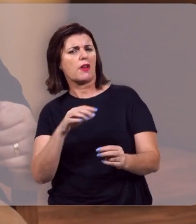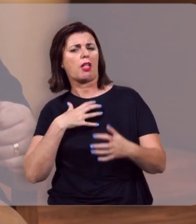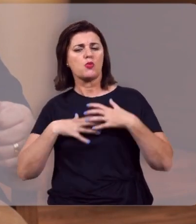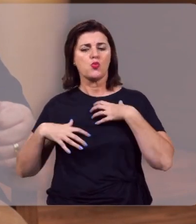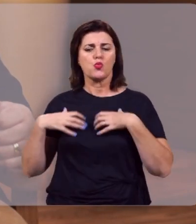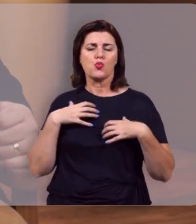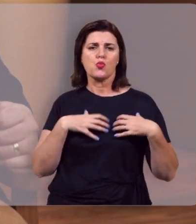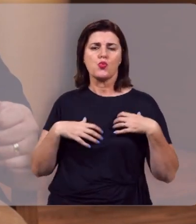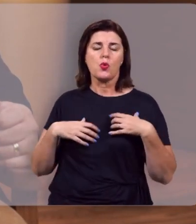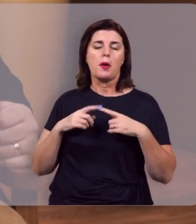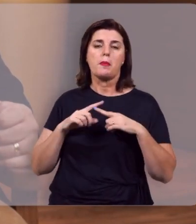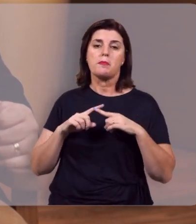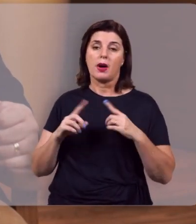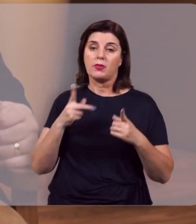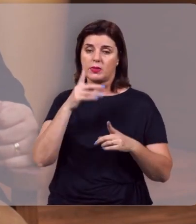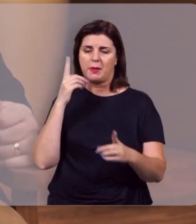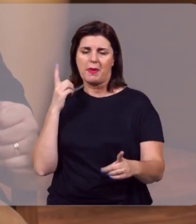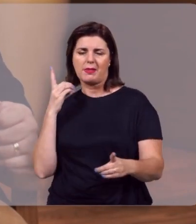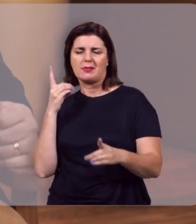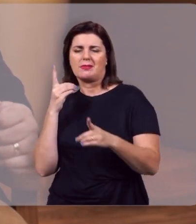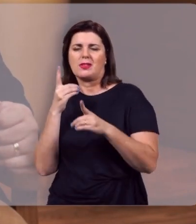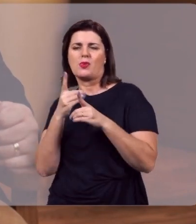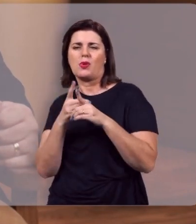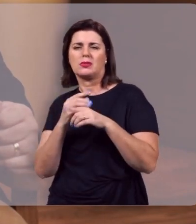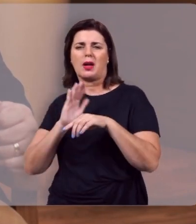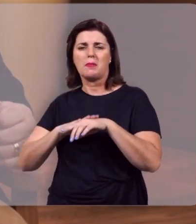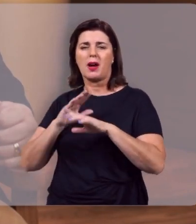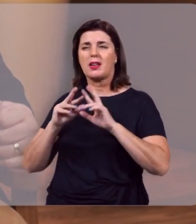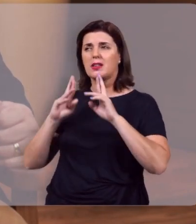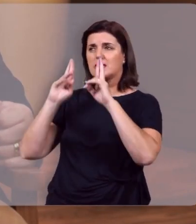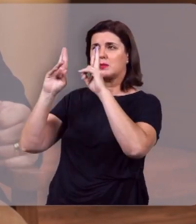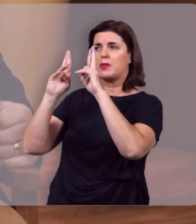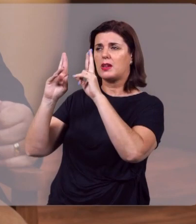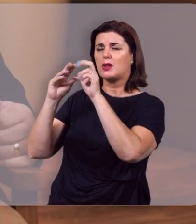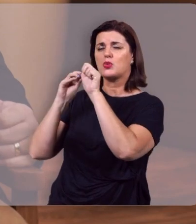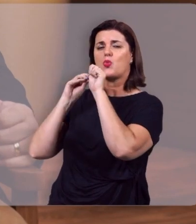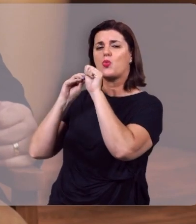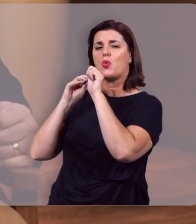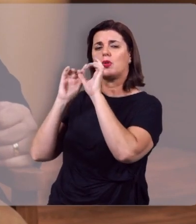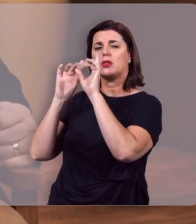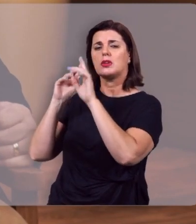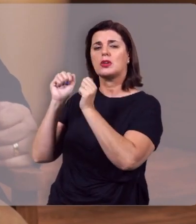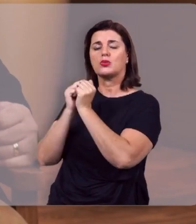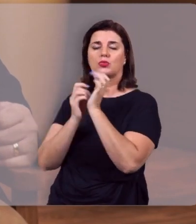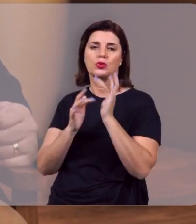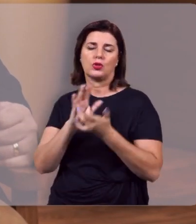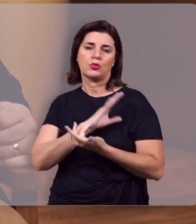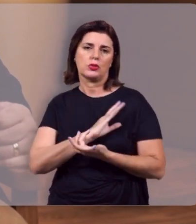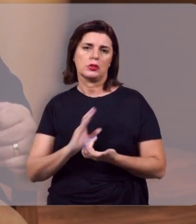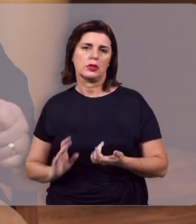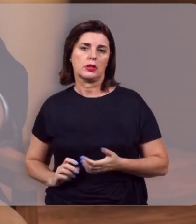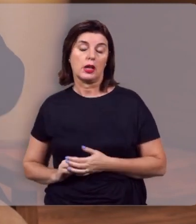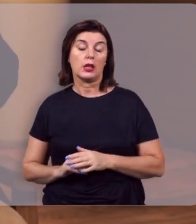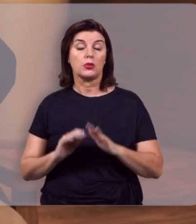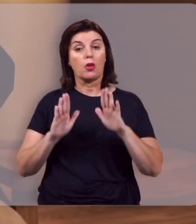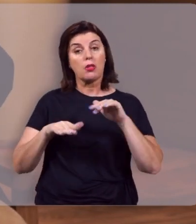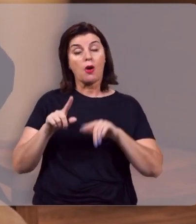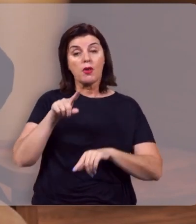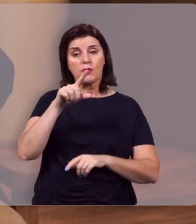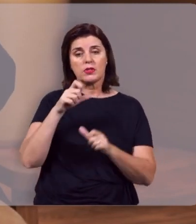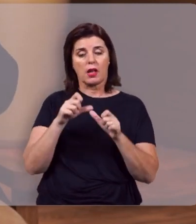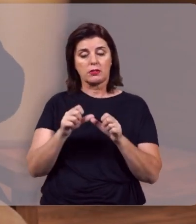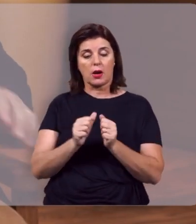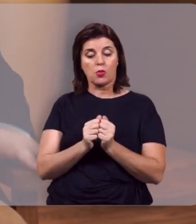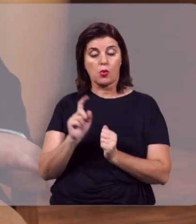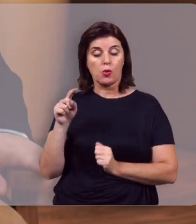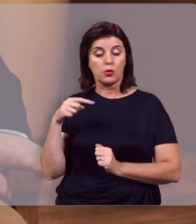ser desesperador. Mas isso vai levar você a colocar a sua esperança única e exclusivamente em Cristo Jesus. Talvez você está